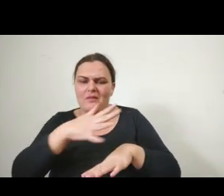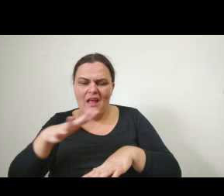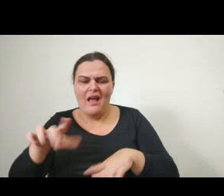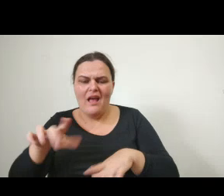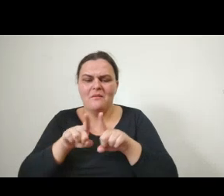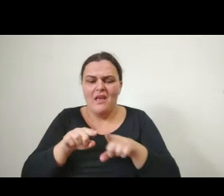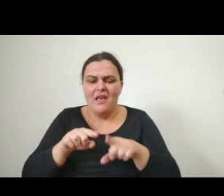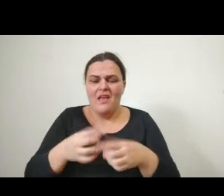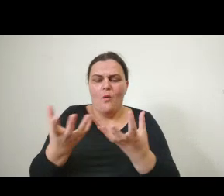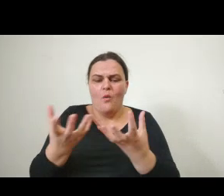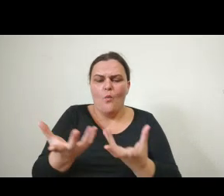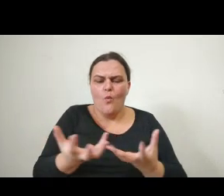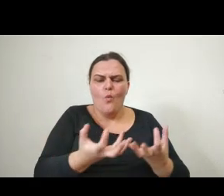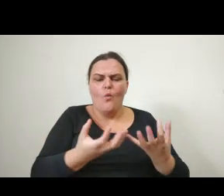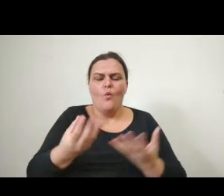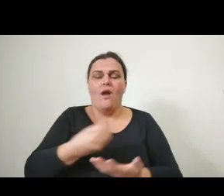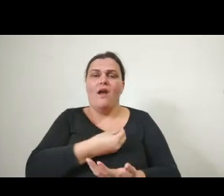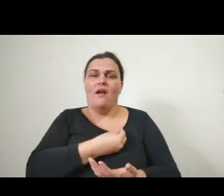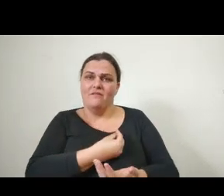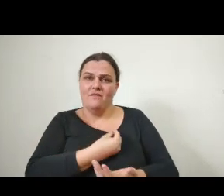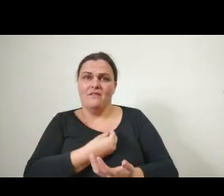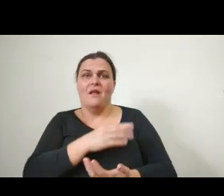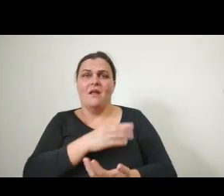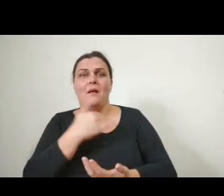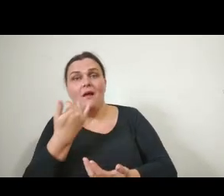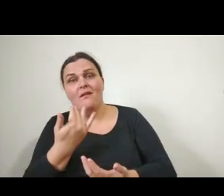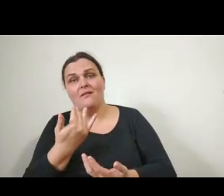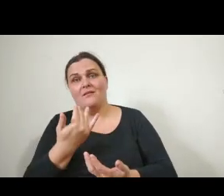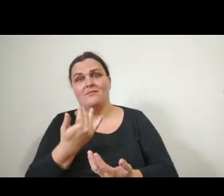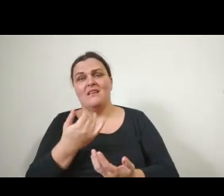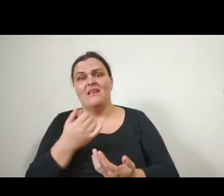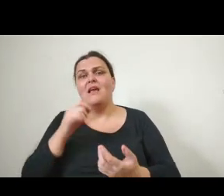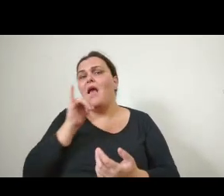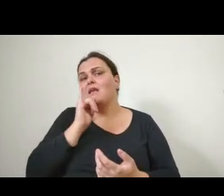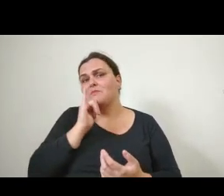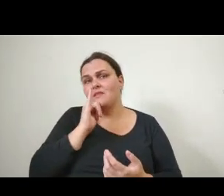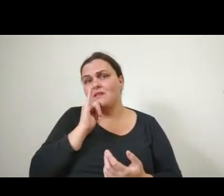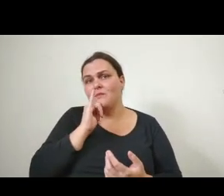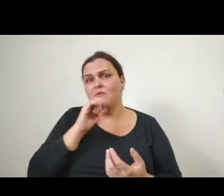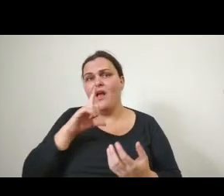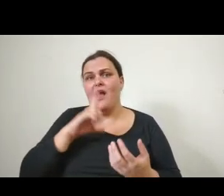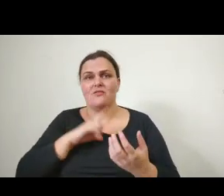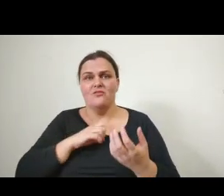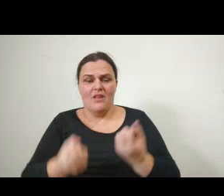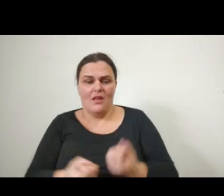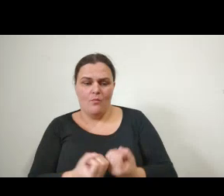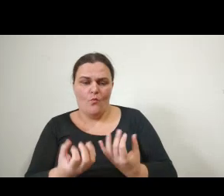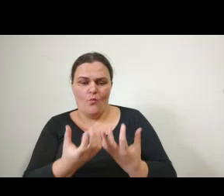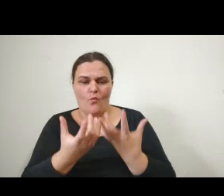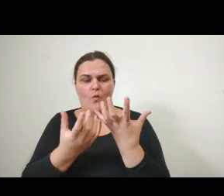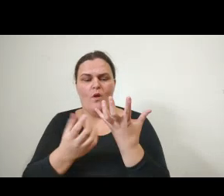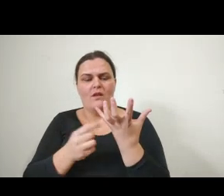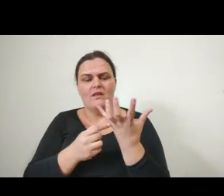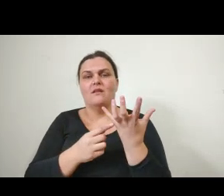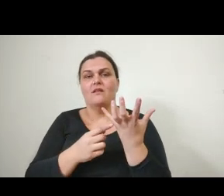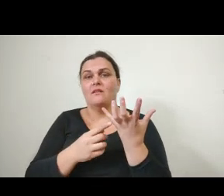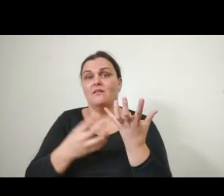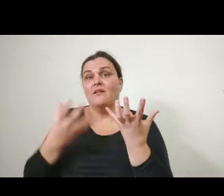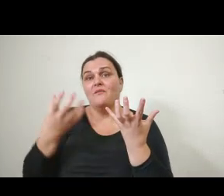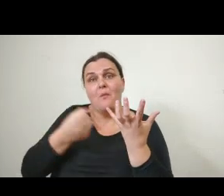provocar a ocorrência do branqueamento, né? Como essas imagens estão mostrando aí, ó, os corais, né, brancos, né? Um